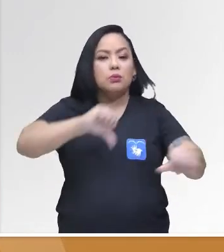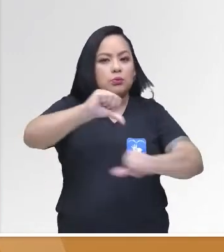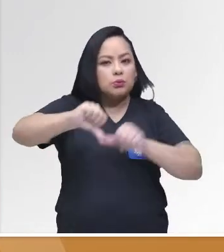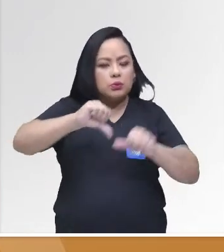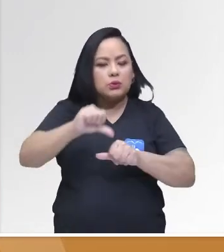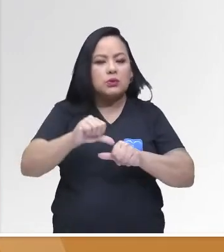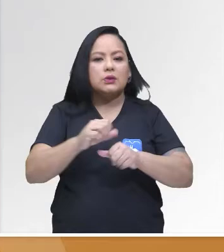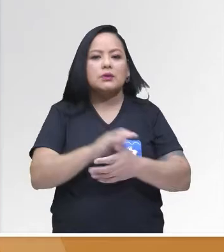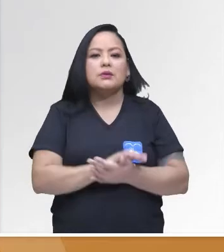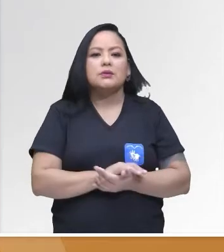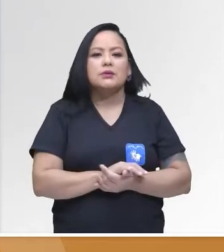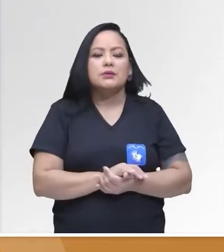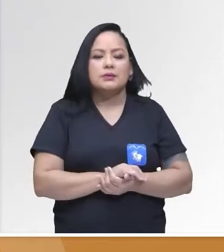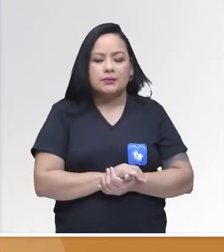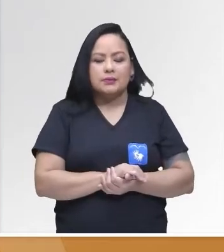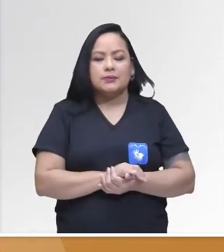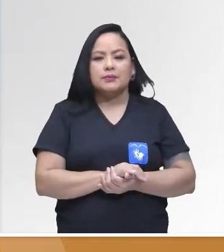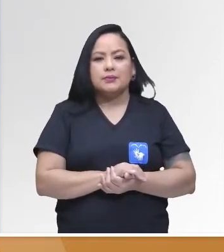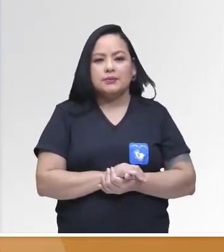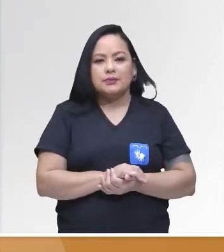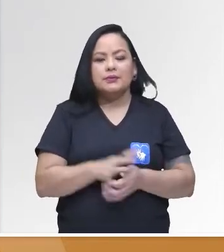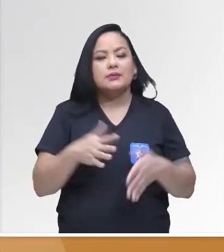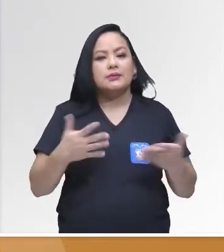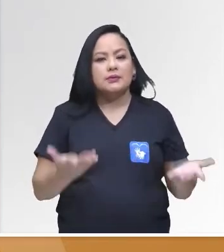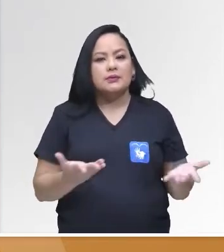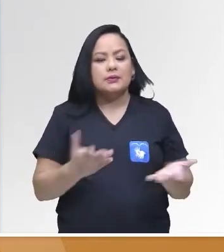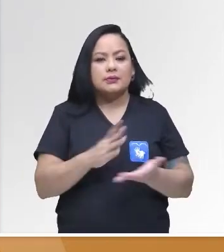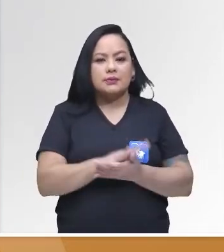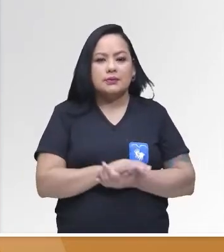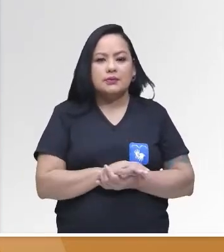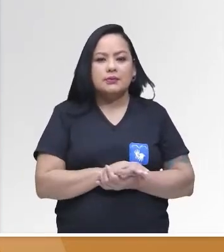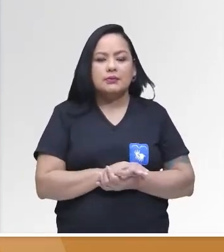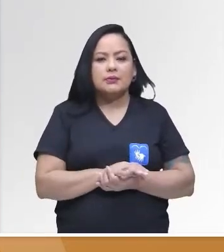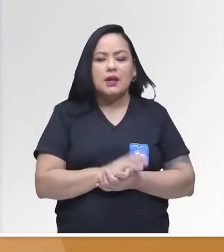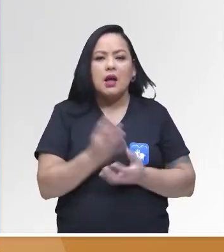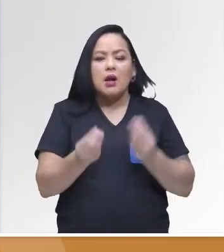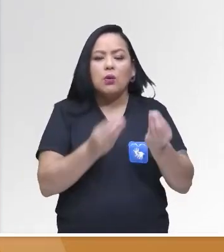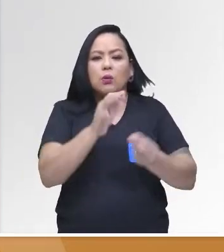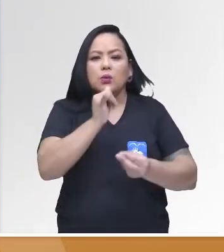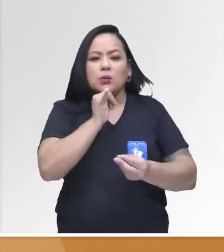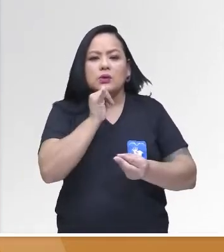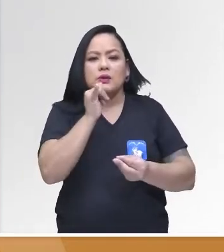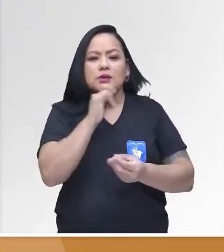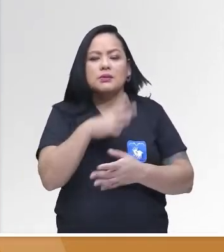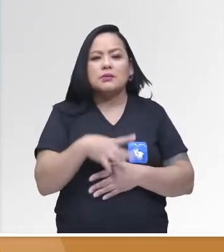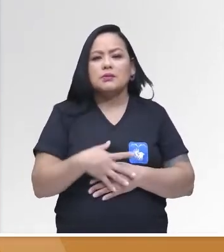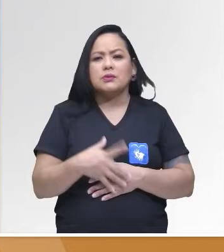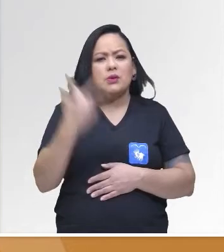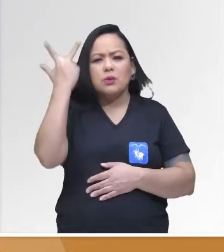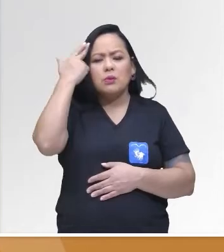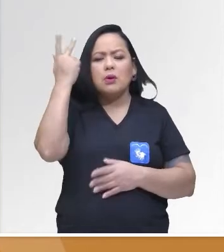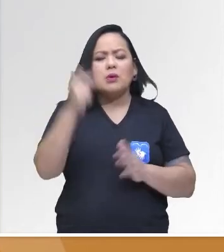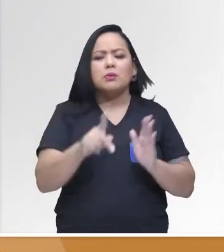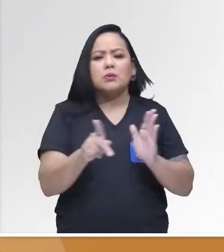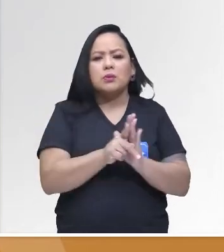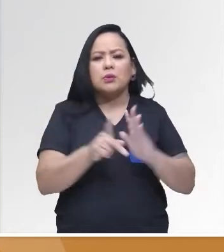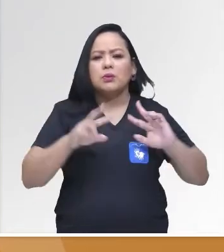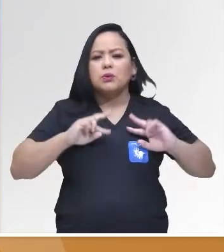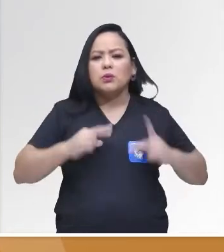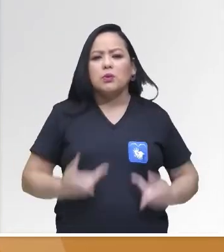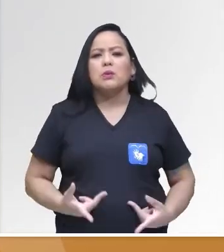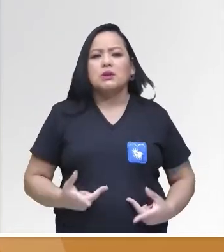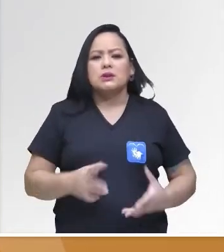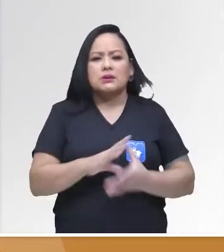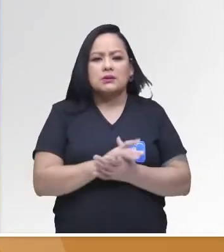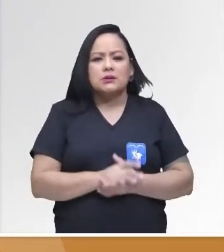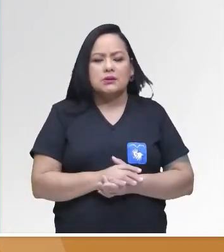que irão se transformar. E isso é, digamos assim, natural. Faz parte